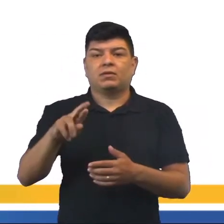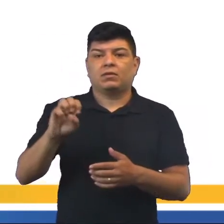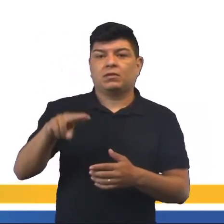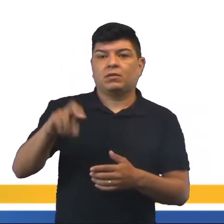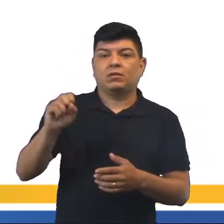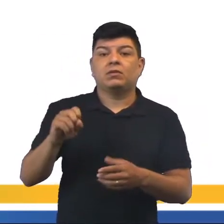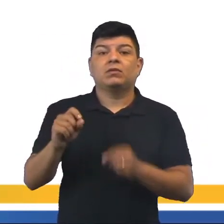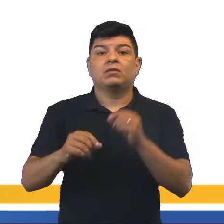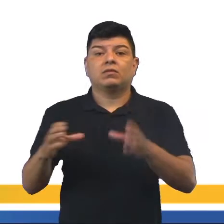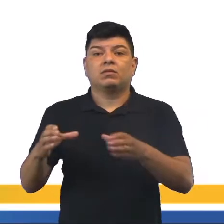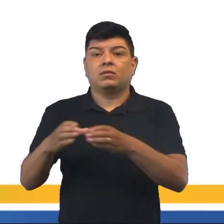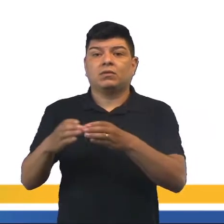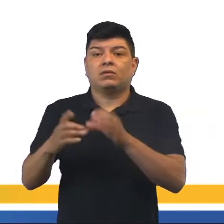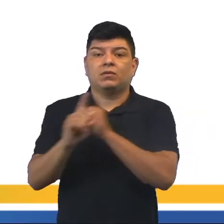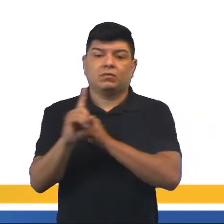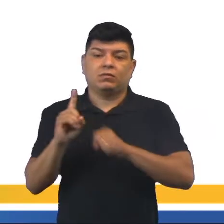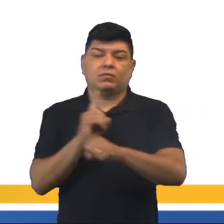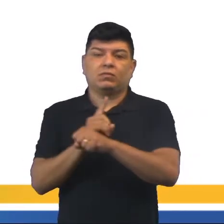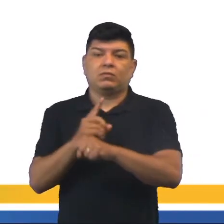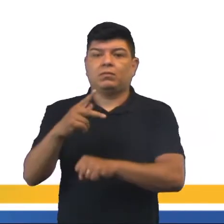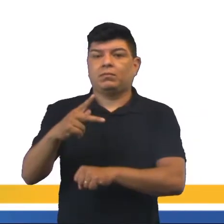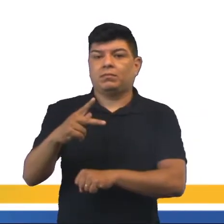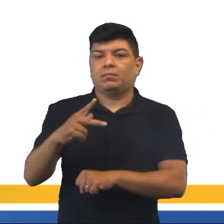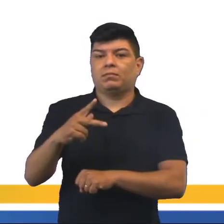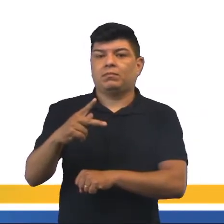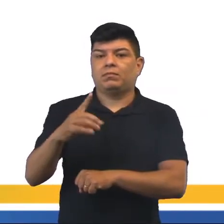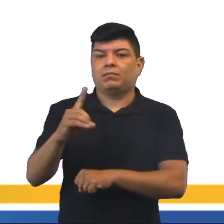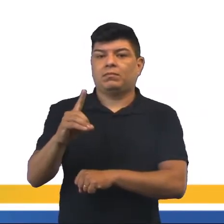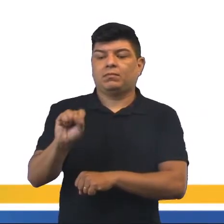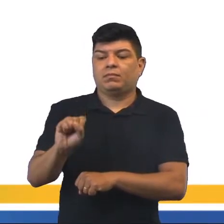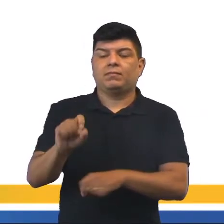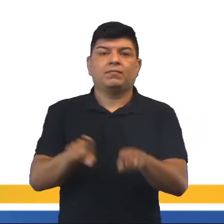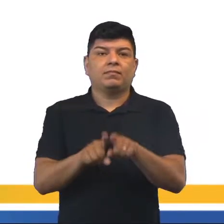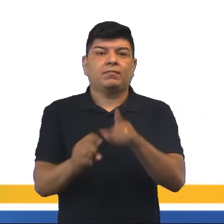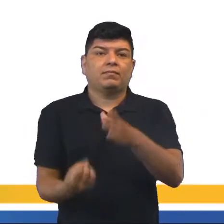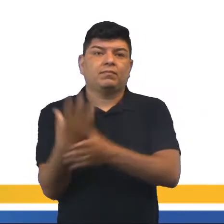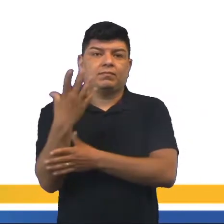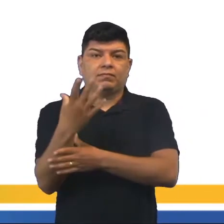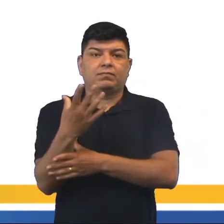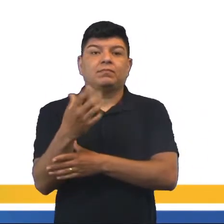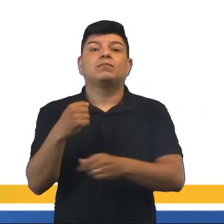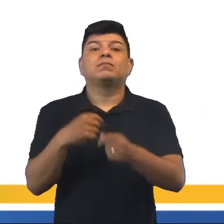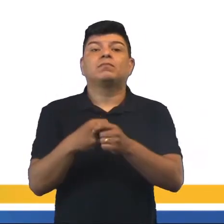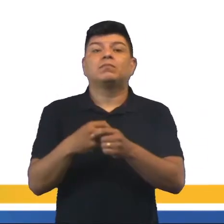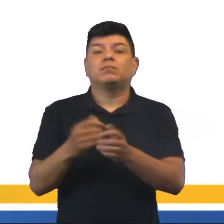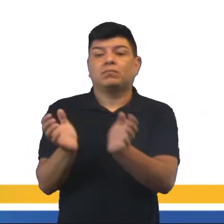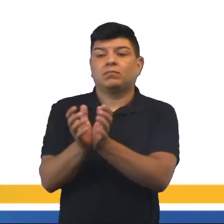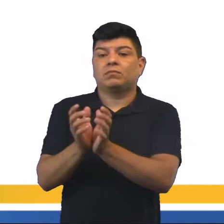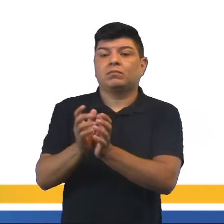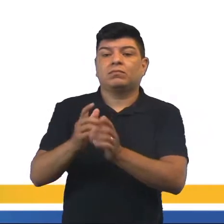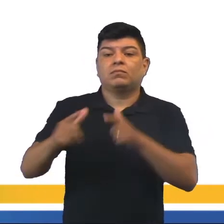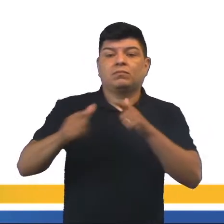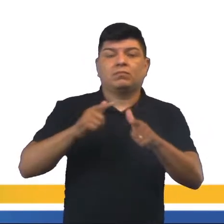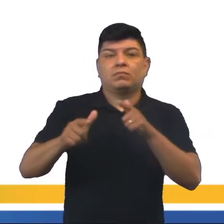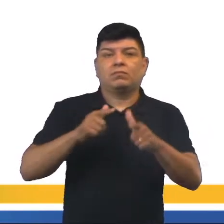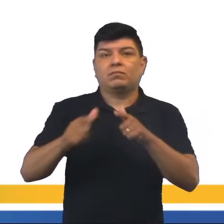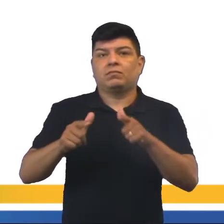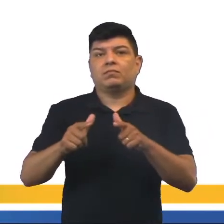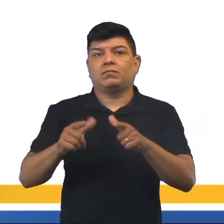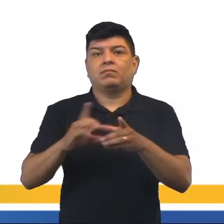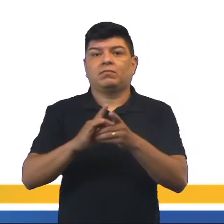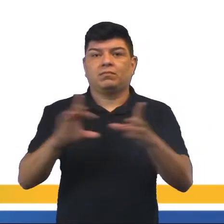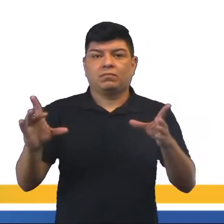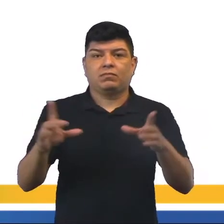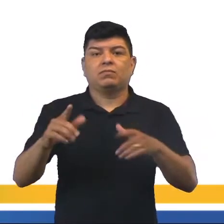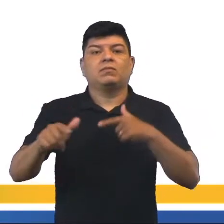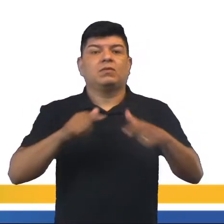Partido Democrático Social, PDS. Foram também criados o Partido Trabalhista Brasileiro, PTB, o Partido